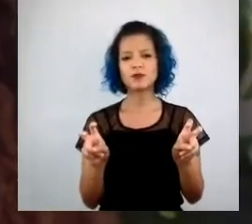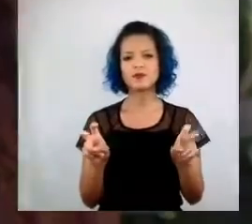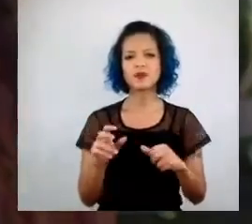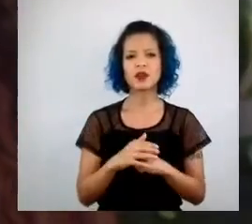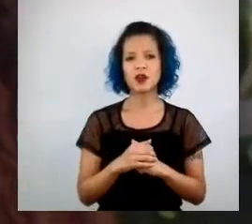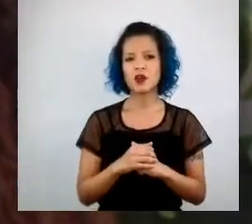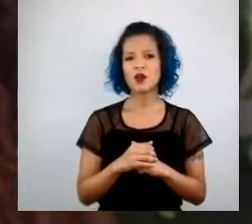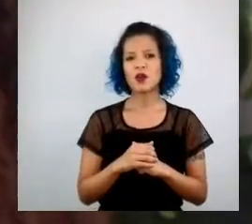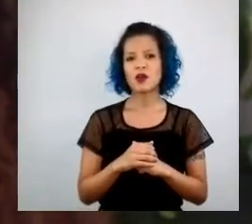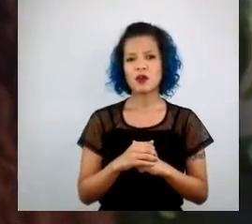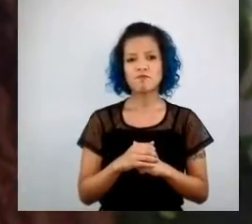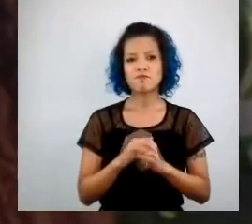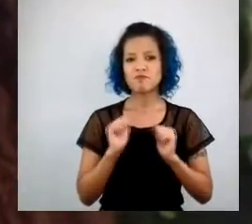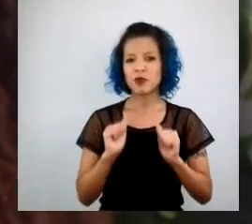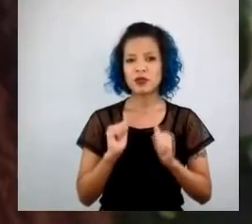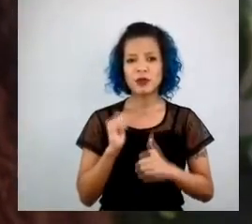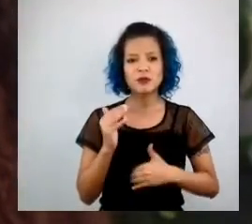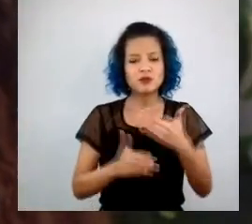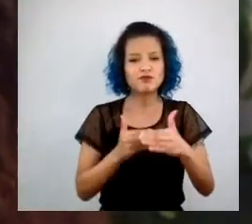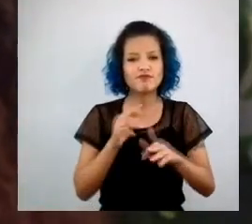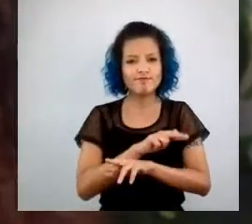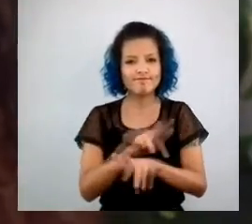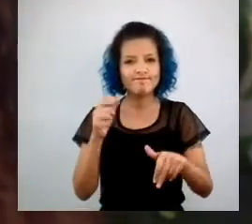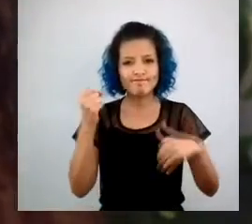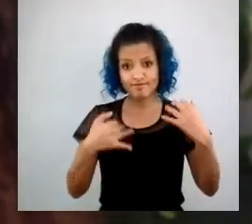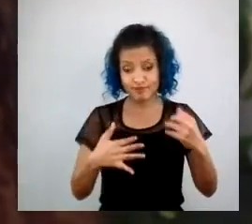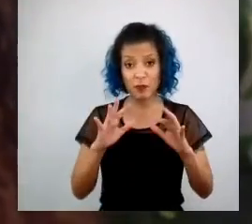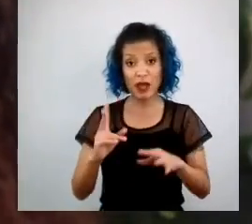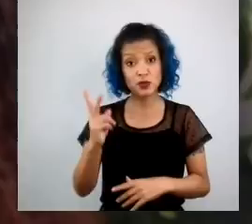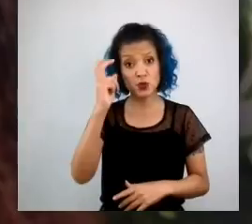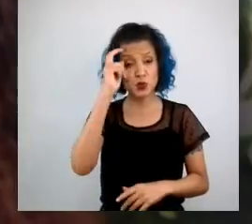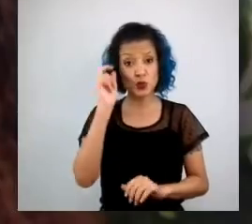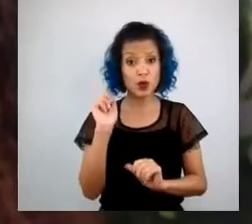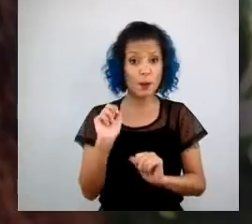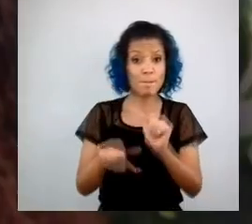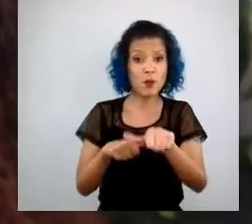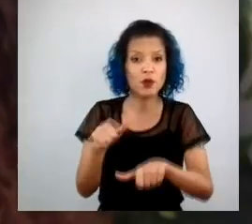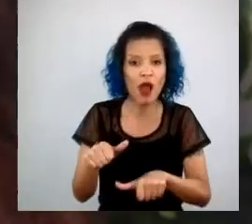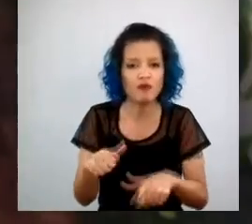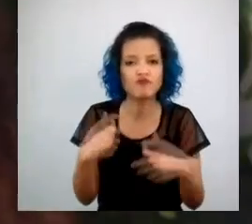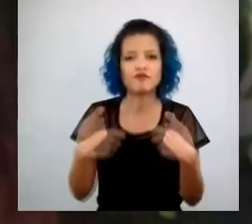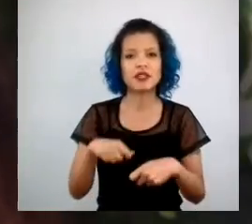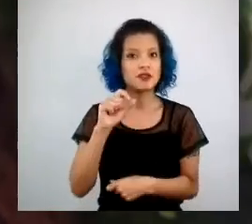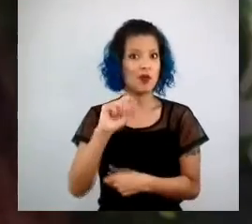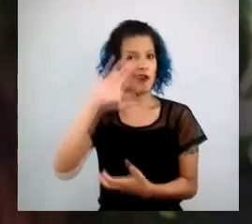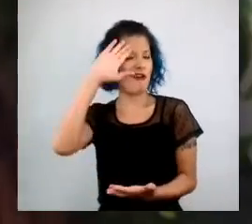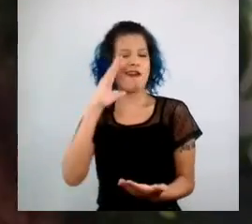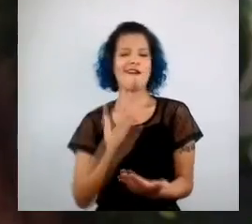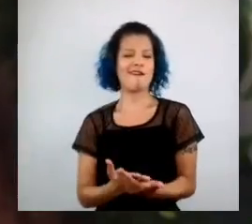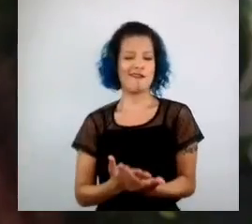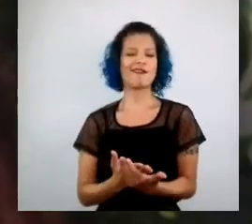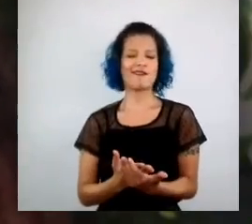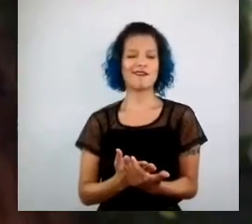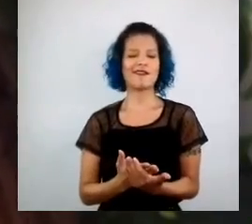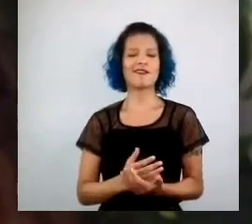de se mudar uma cultura é através do acreditar. Porque se os